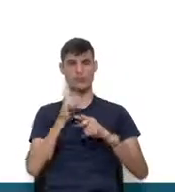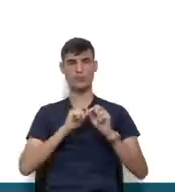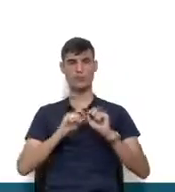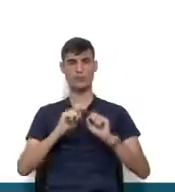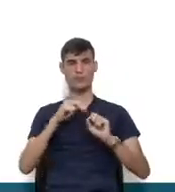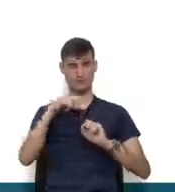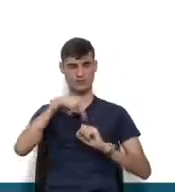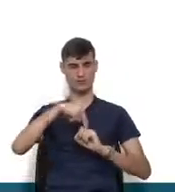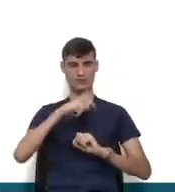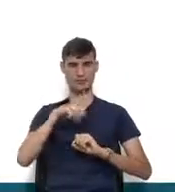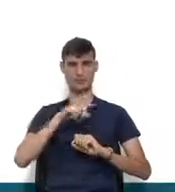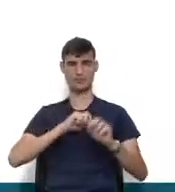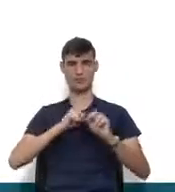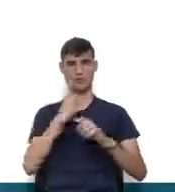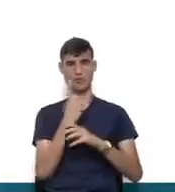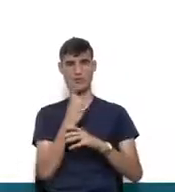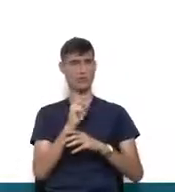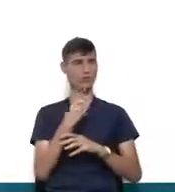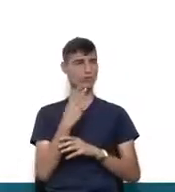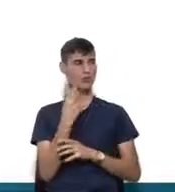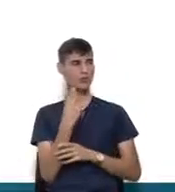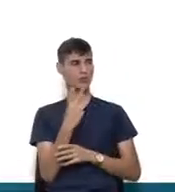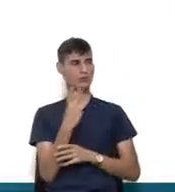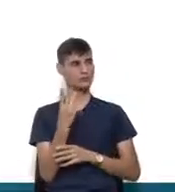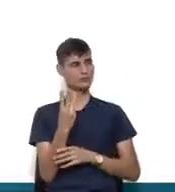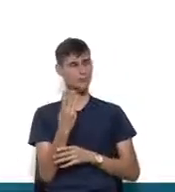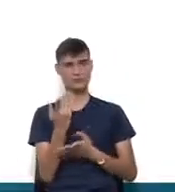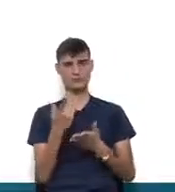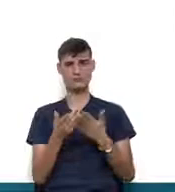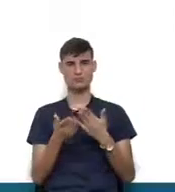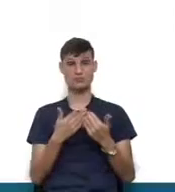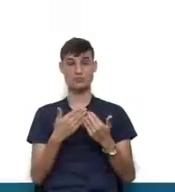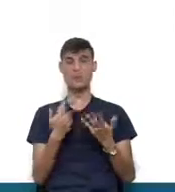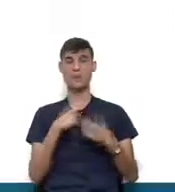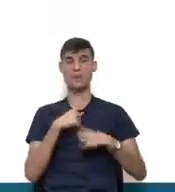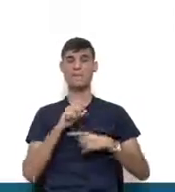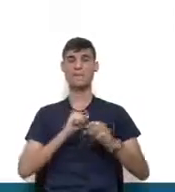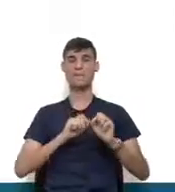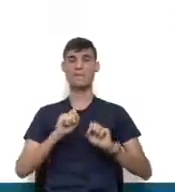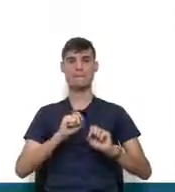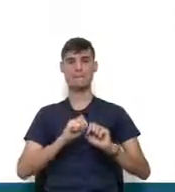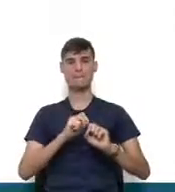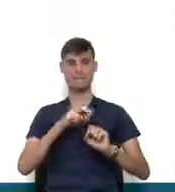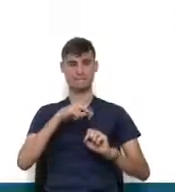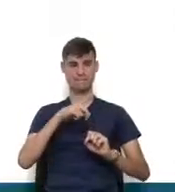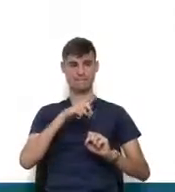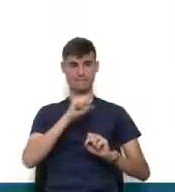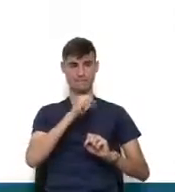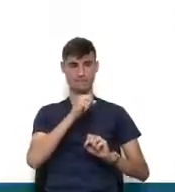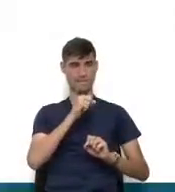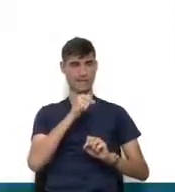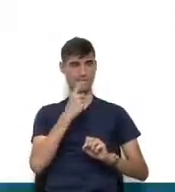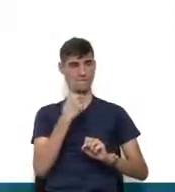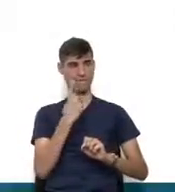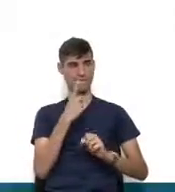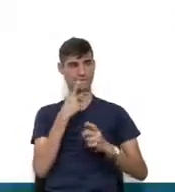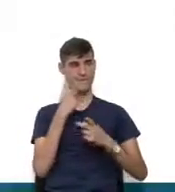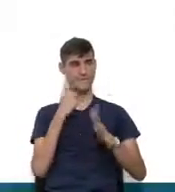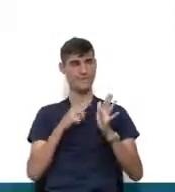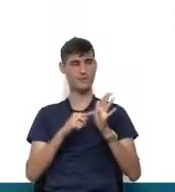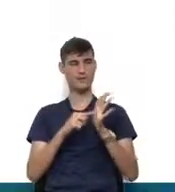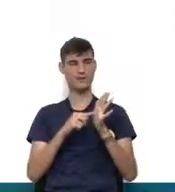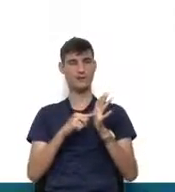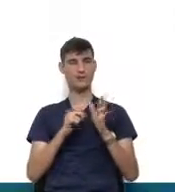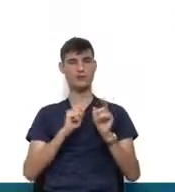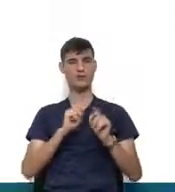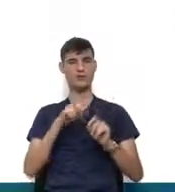que esse n pode ser 1, 2, 3. Nós temos o seguinte: esse S1 indica a soma